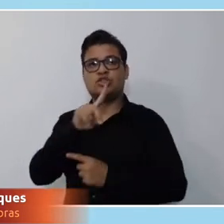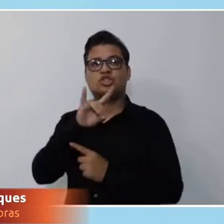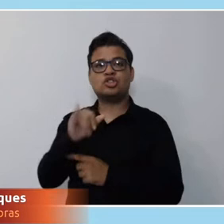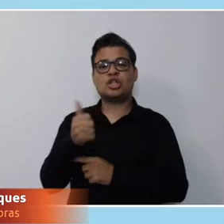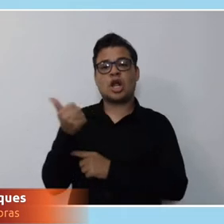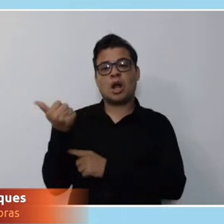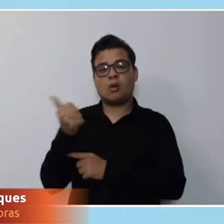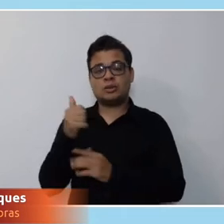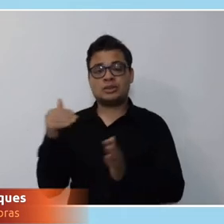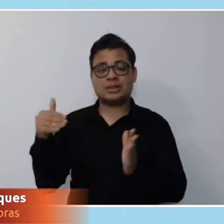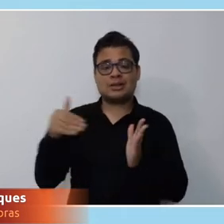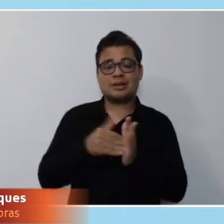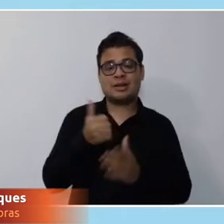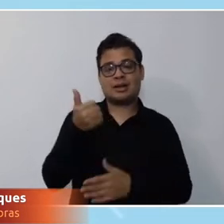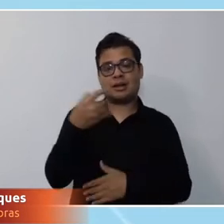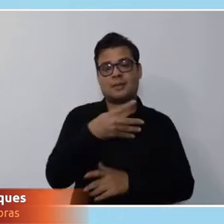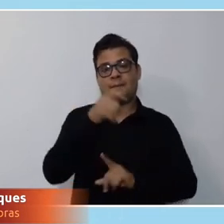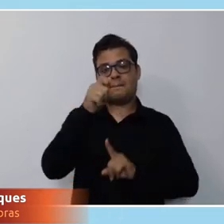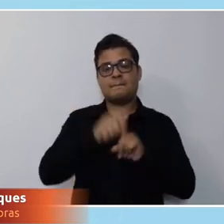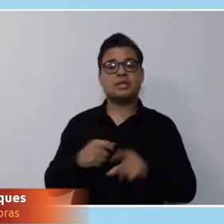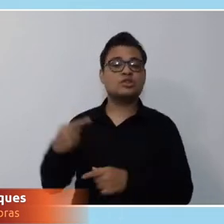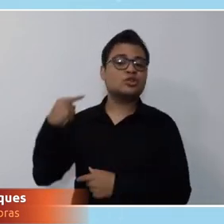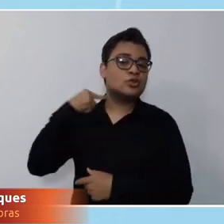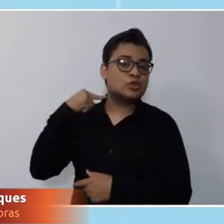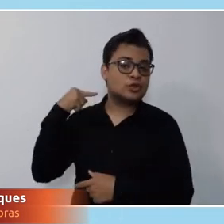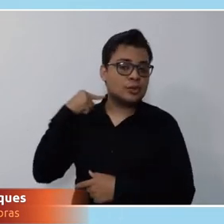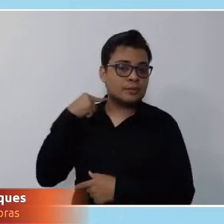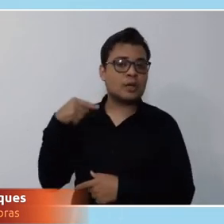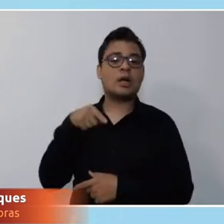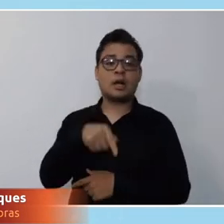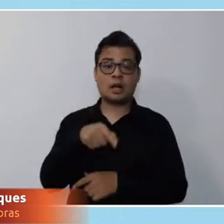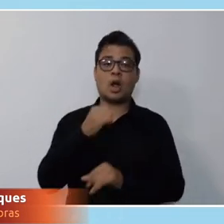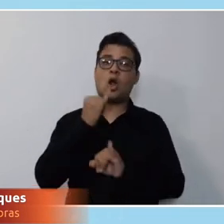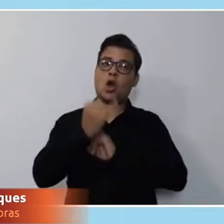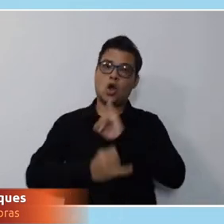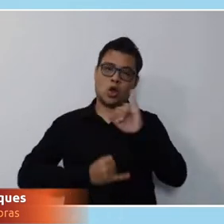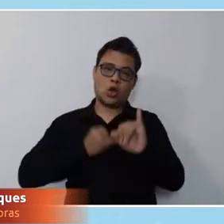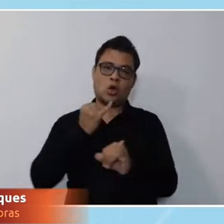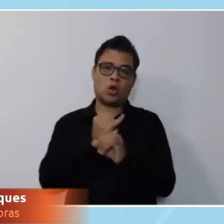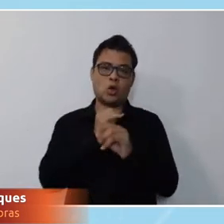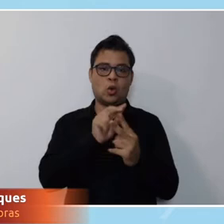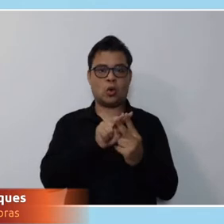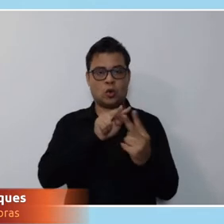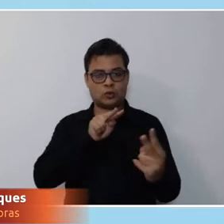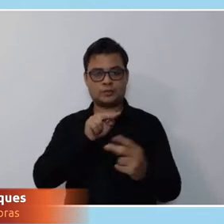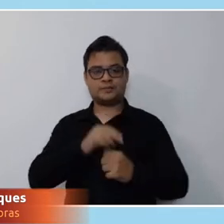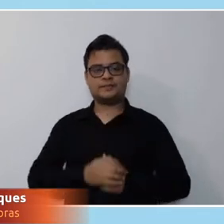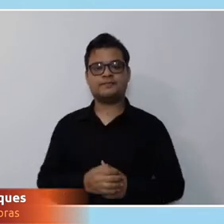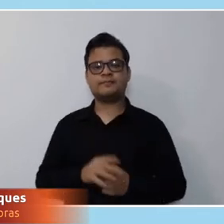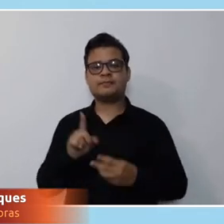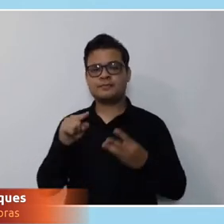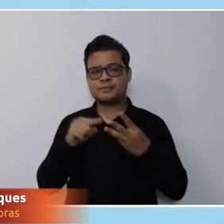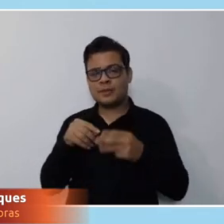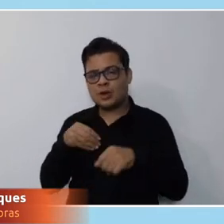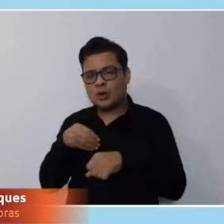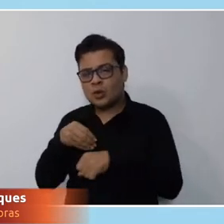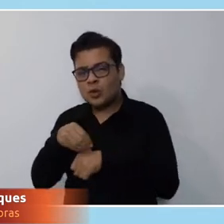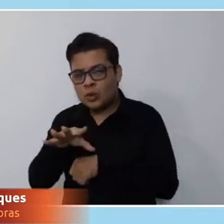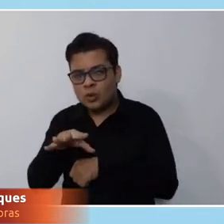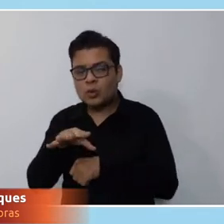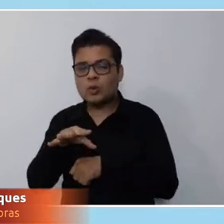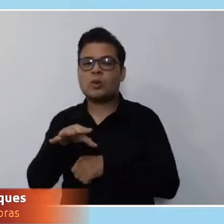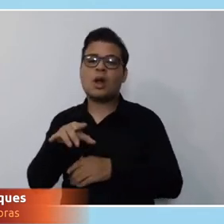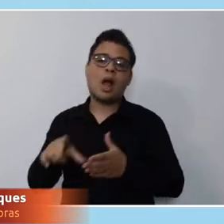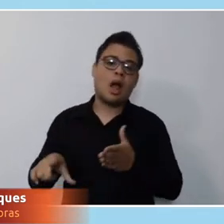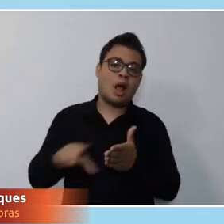maio deste ano e será totalmente online. Jade, antes da última nota, vou pedir só para você repetir o site, porque